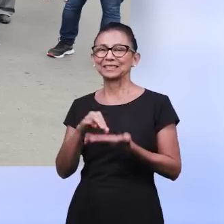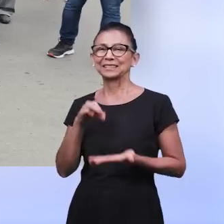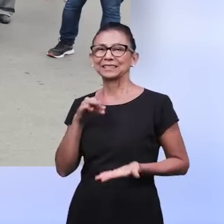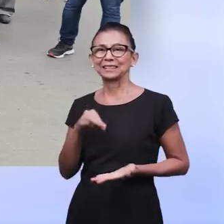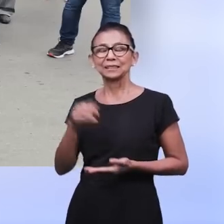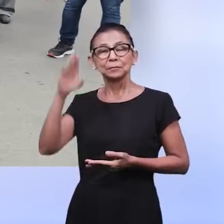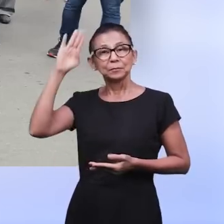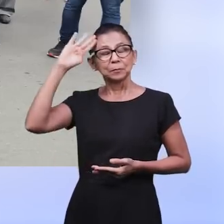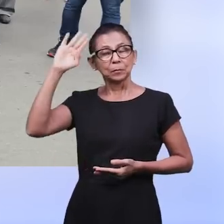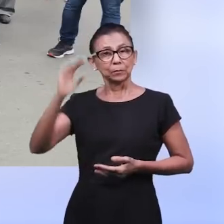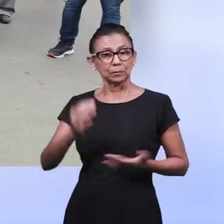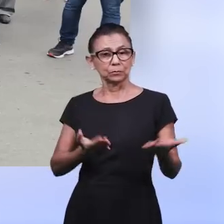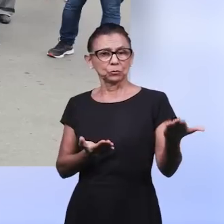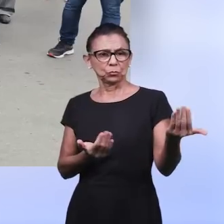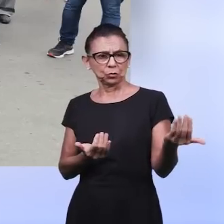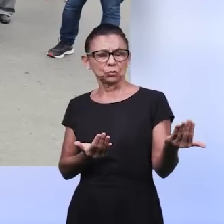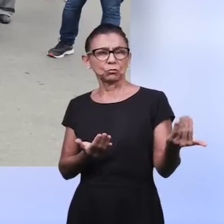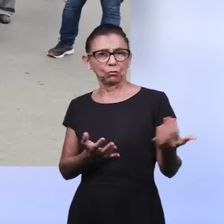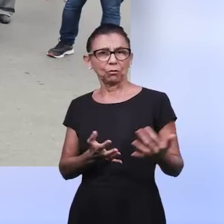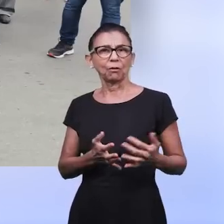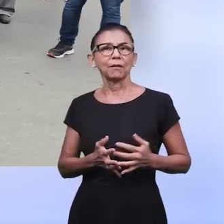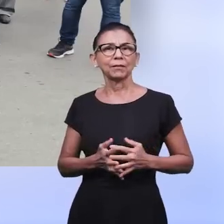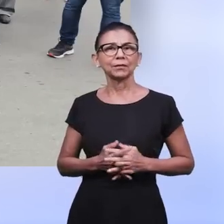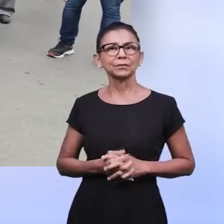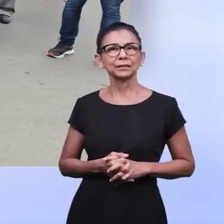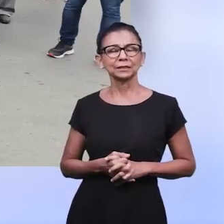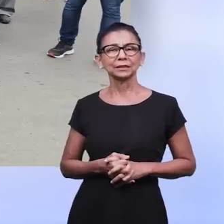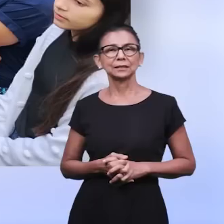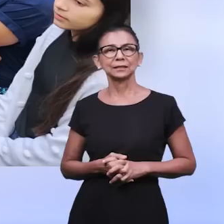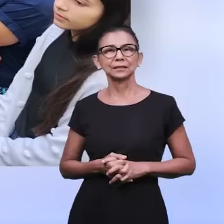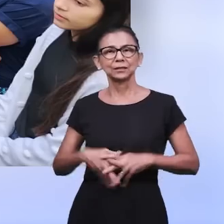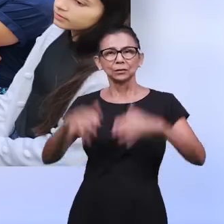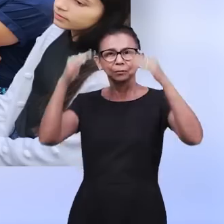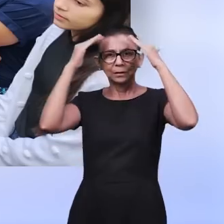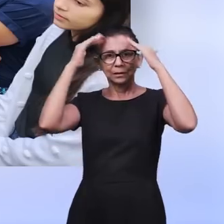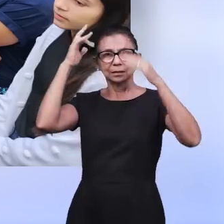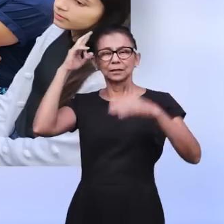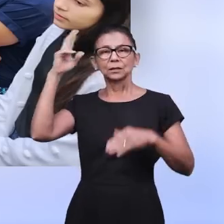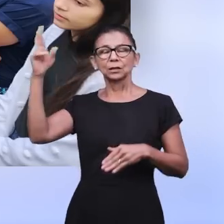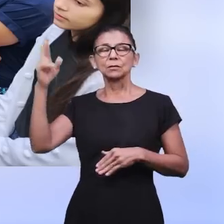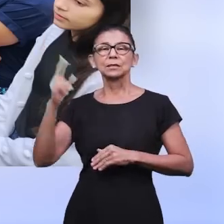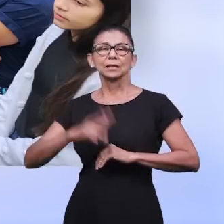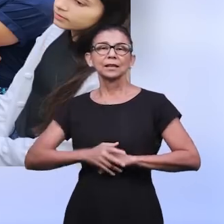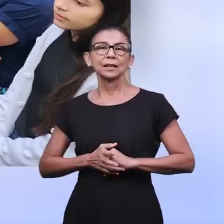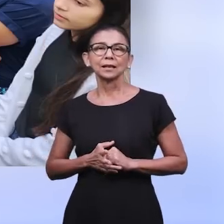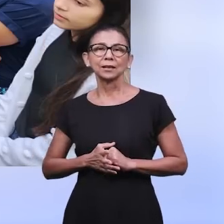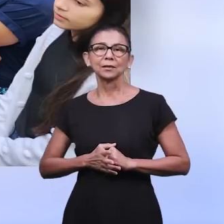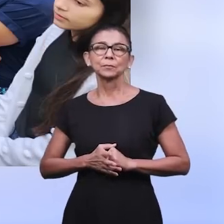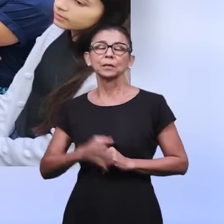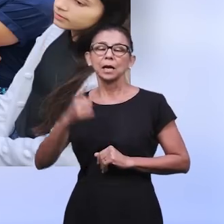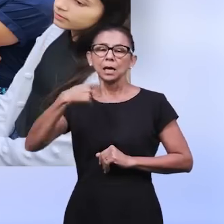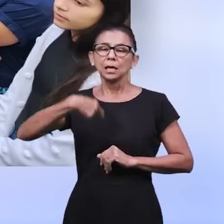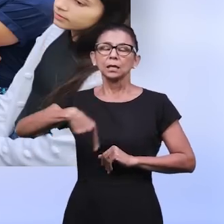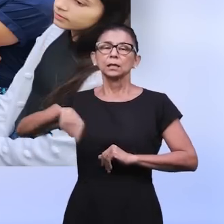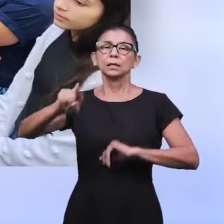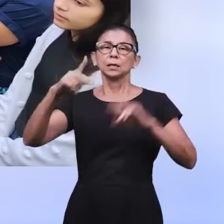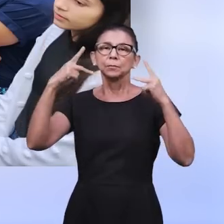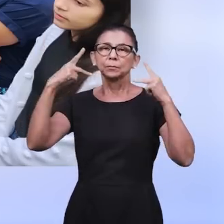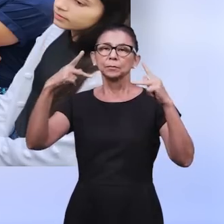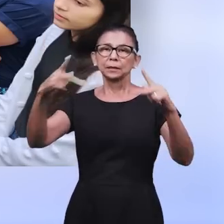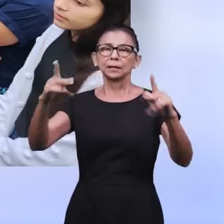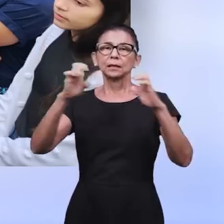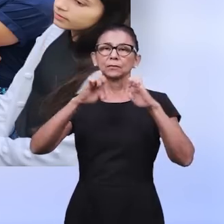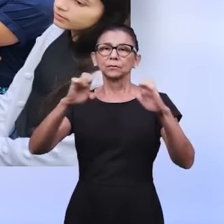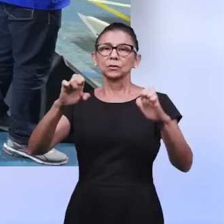nossos jovens, seguindo aquilo que o Senhor Jesus nos ordenou: ide por todo o mundo e pregai o Evangelho a toda